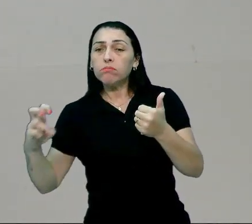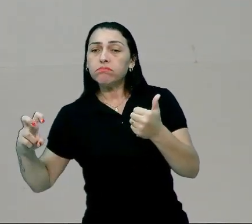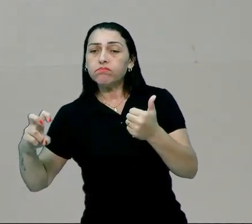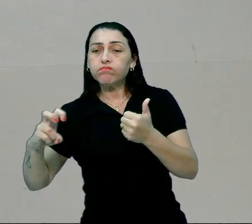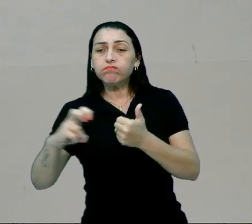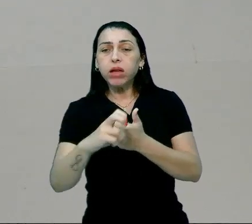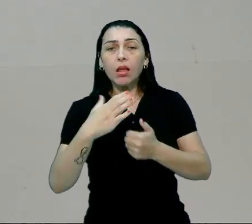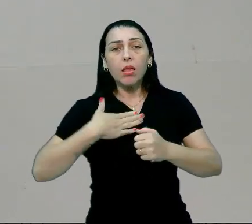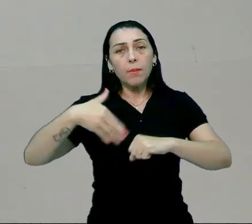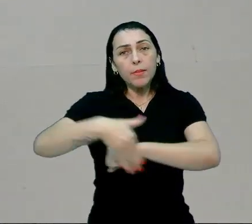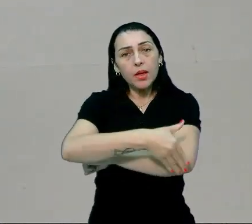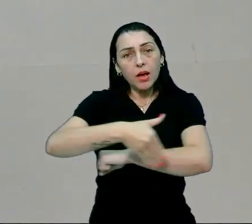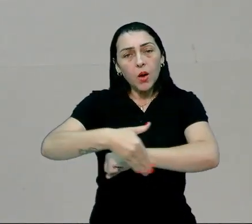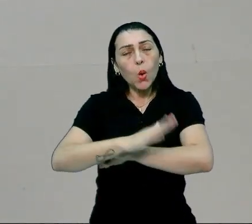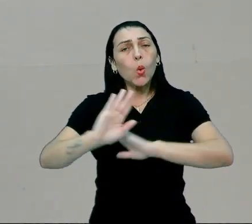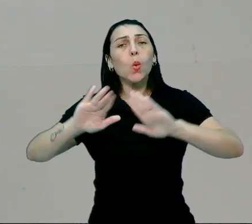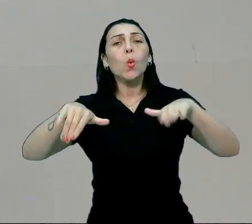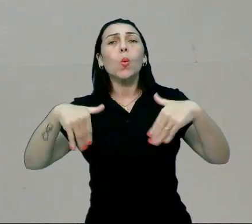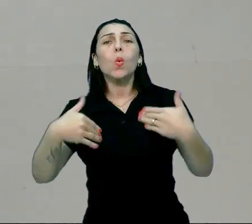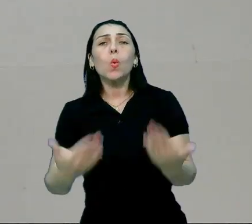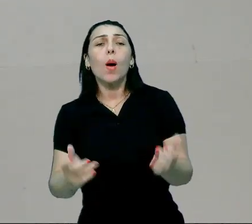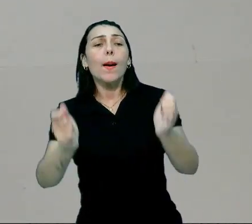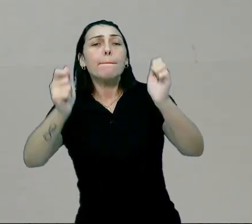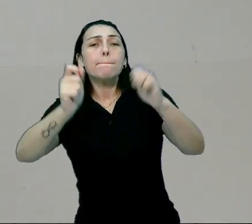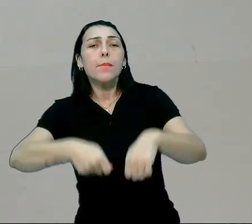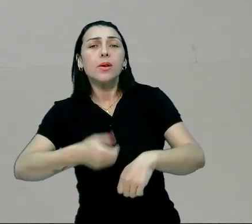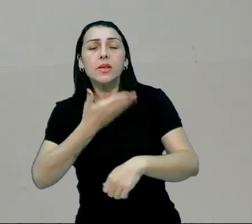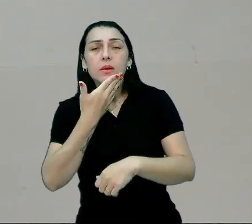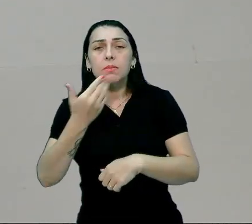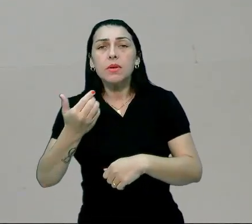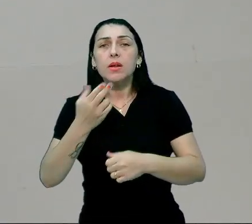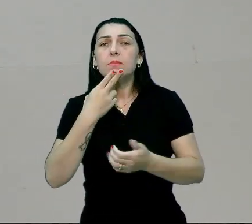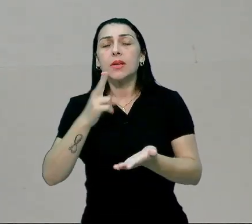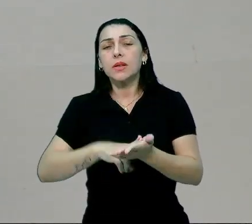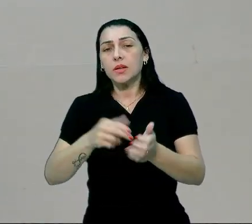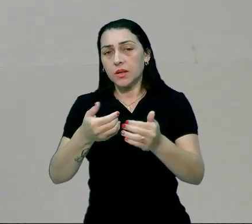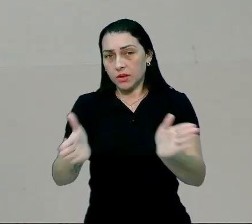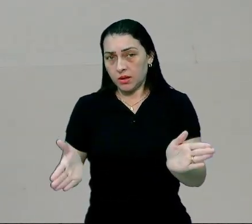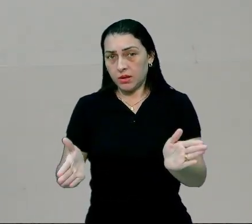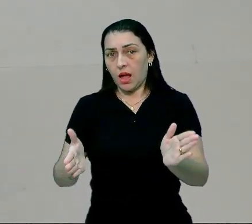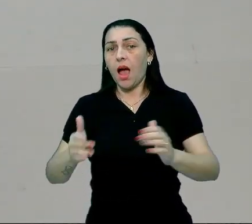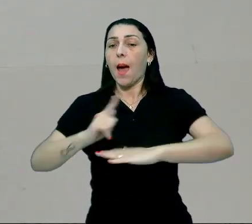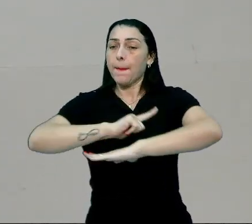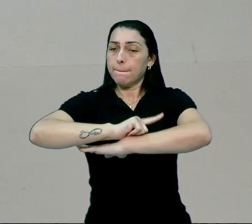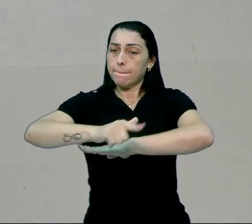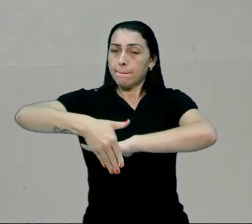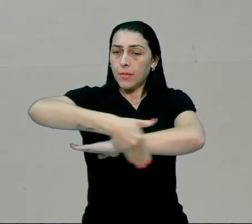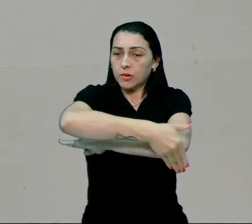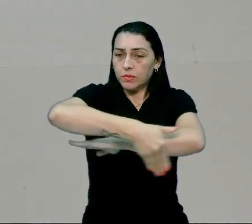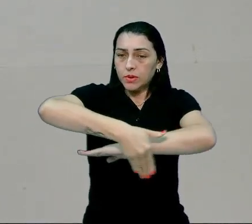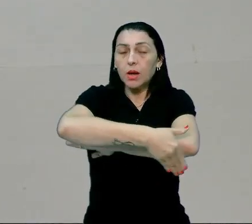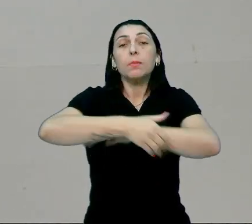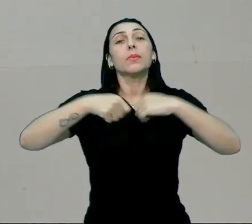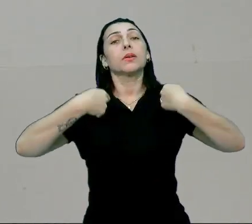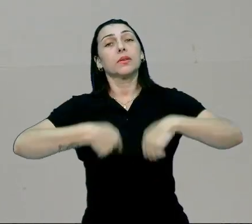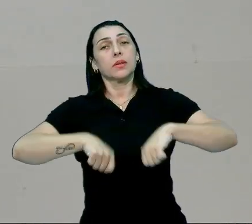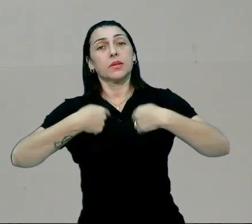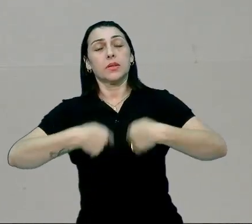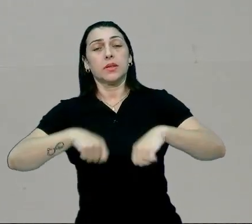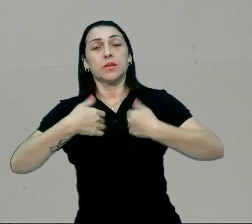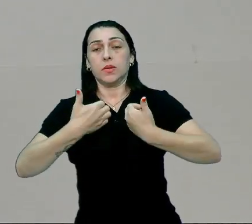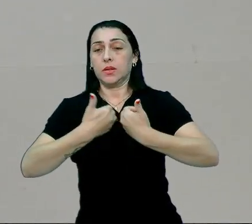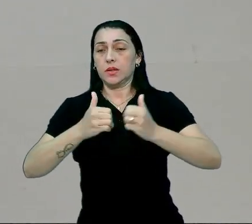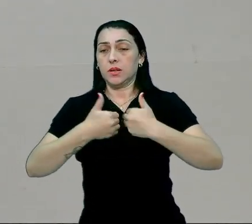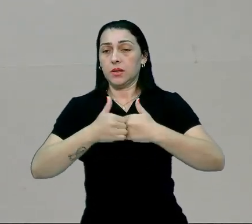mais na minha rua, qual seria uma possível solução para essa carta aberta? A pavimentação. Eu preciso desse meio